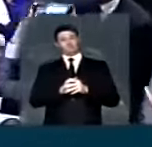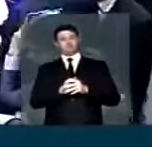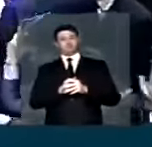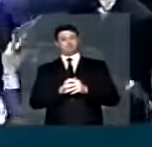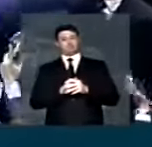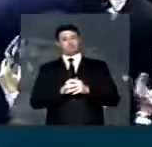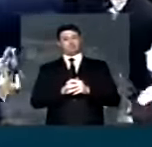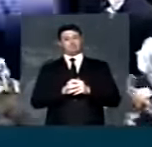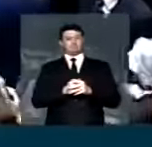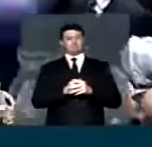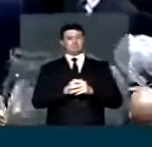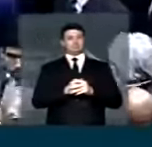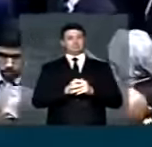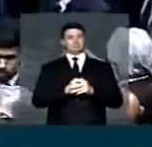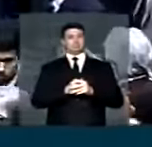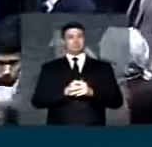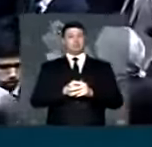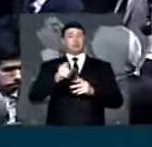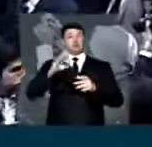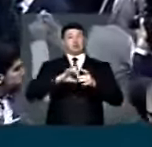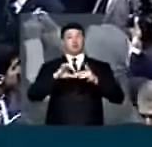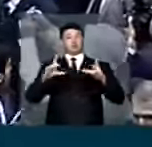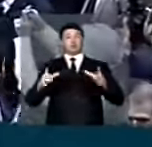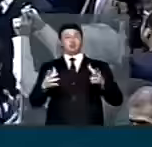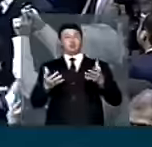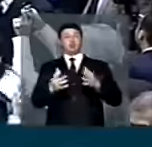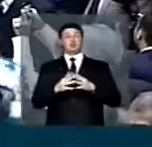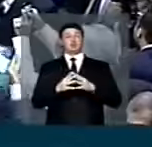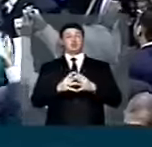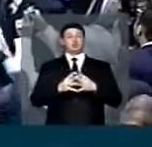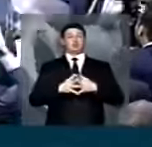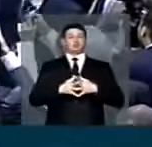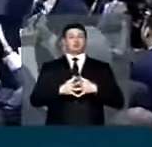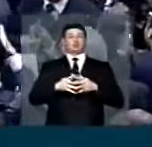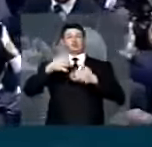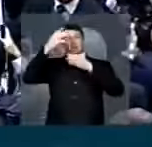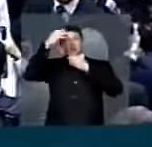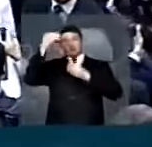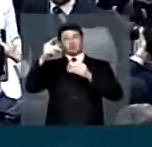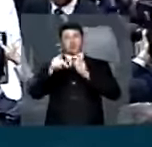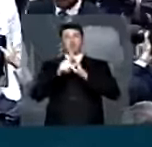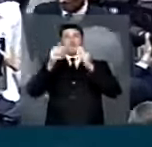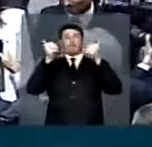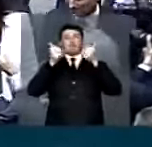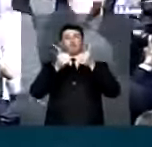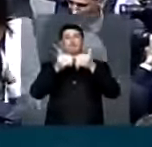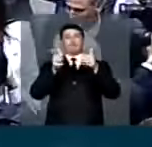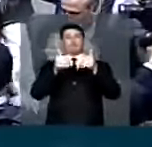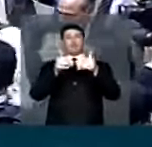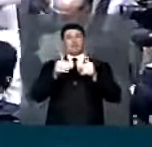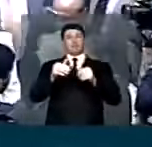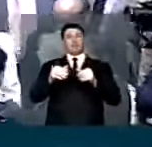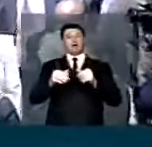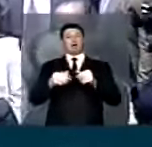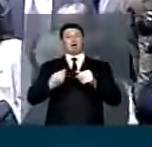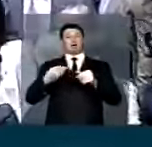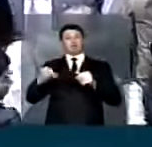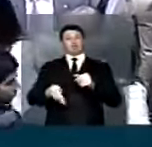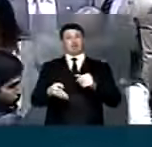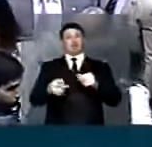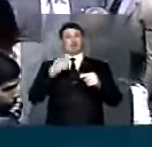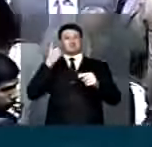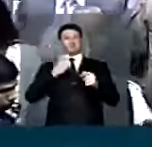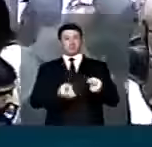cargo que foi concedido pelo como embaixador alternativo do Panamá na OEA. Ela está aqui, os deputados